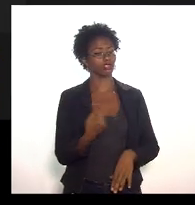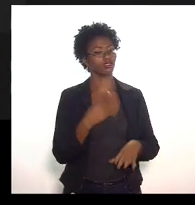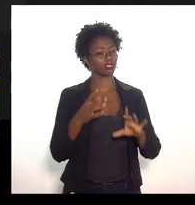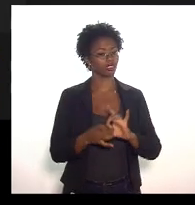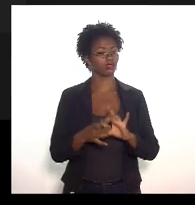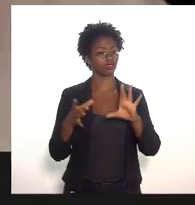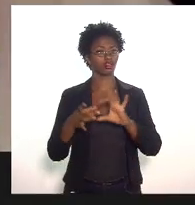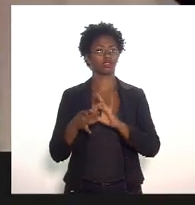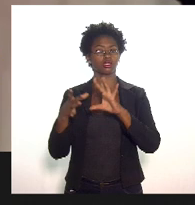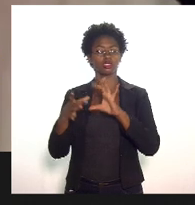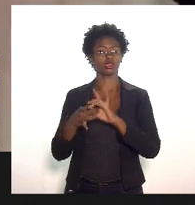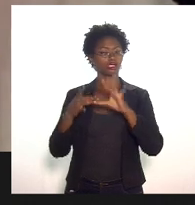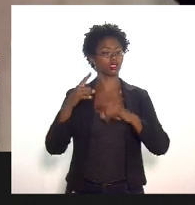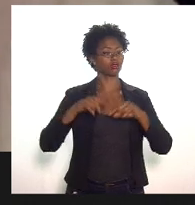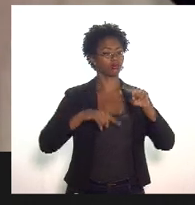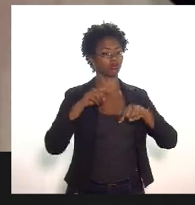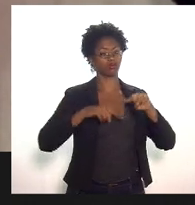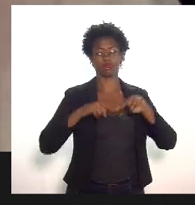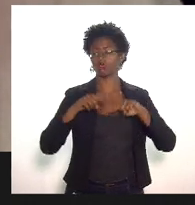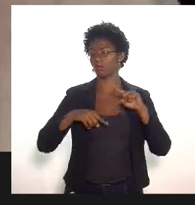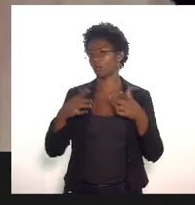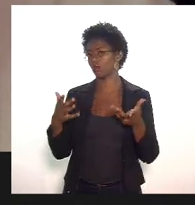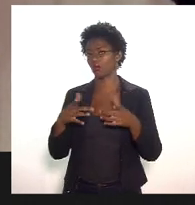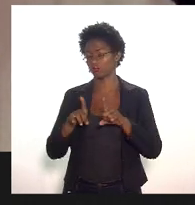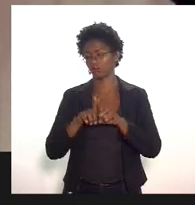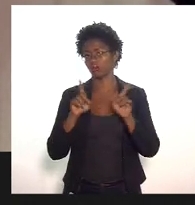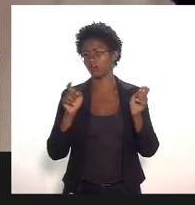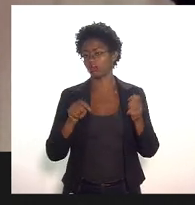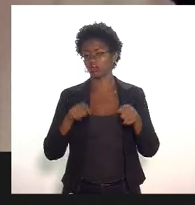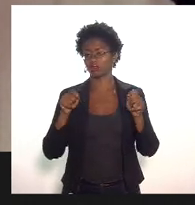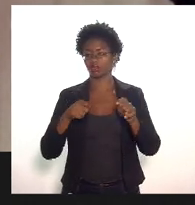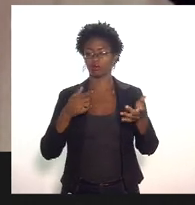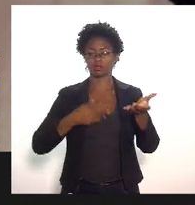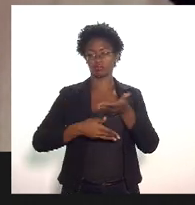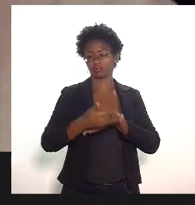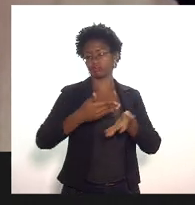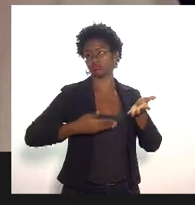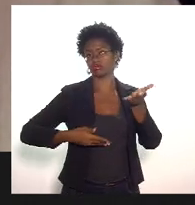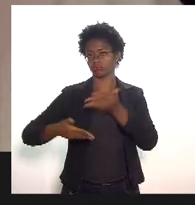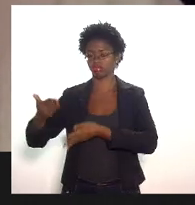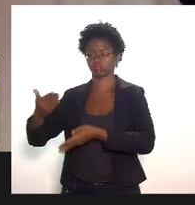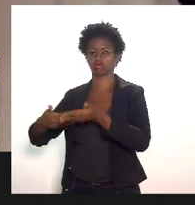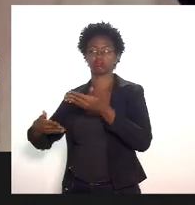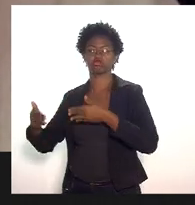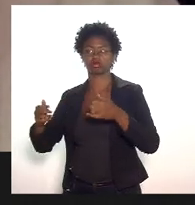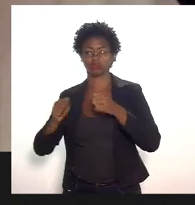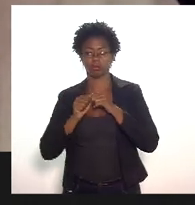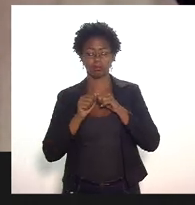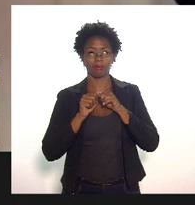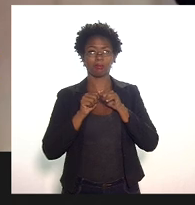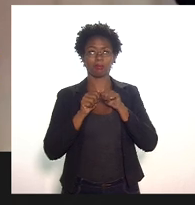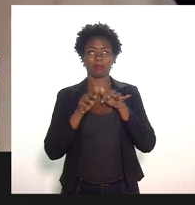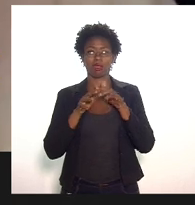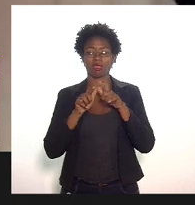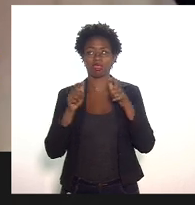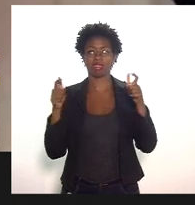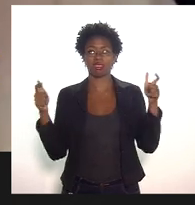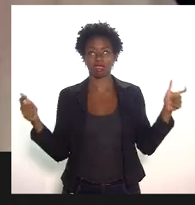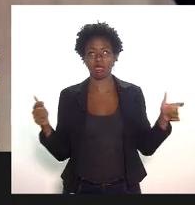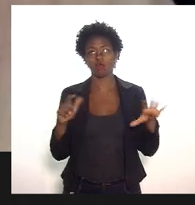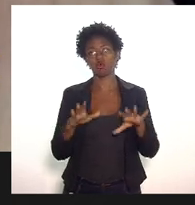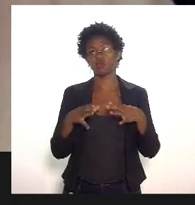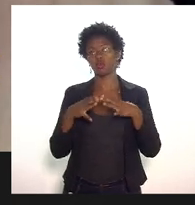esse material, podendo, inclusive, a gente poder trocar depois, ampliar o grupo nosso, né, do